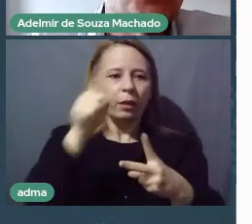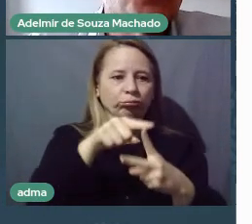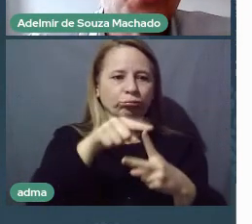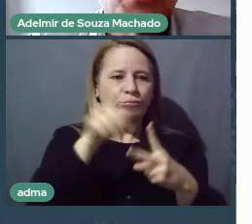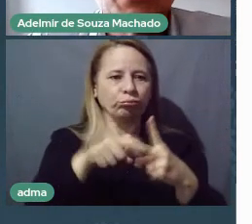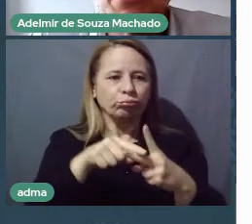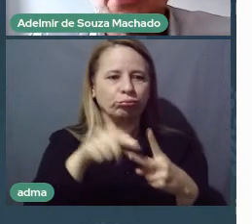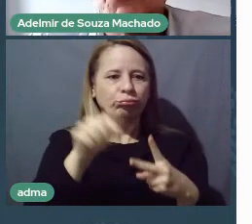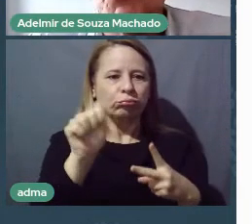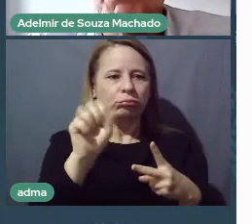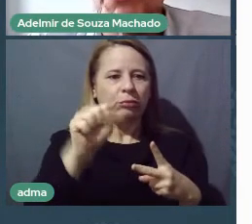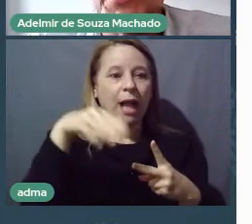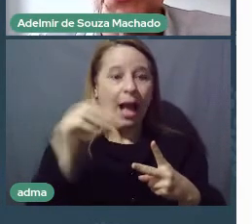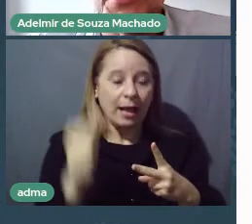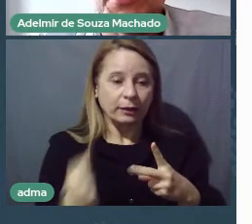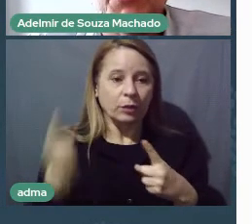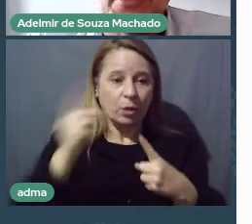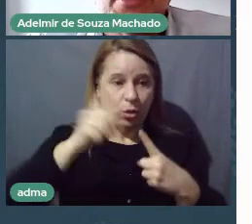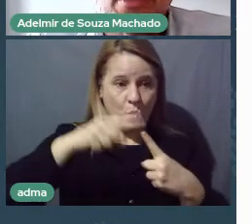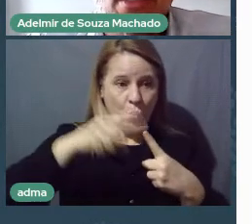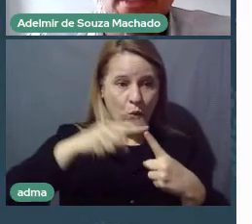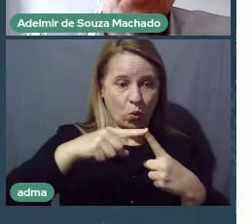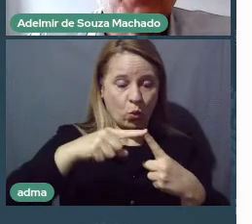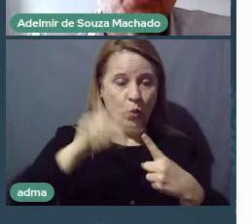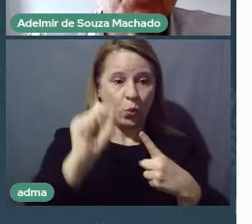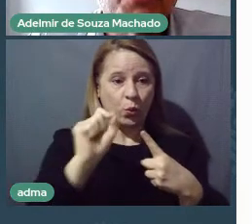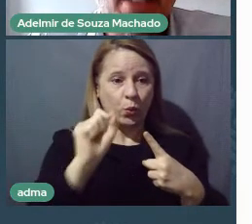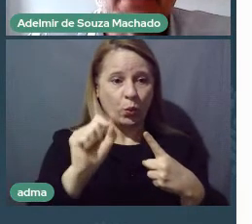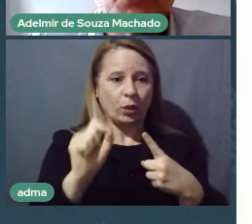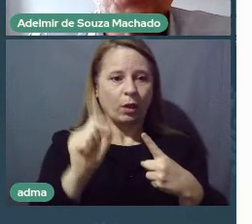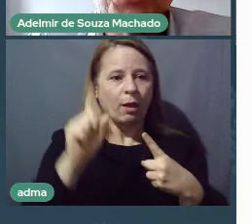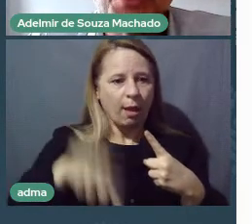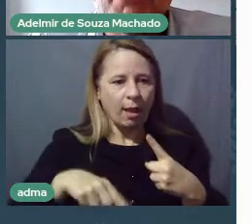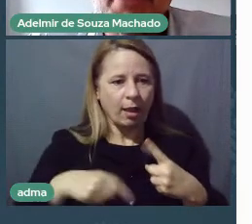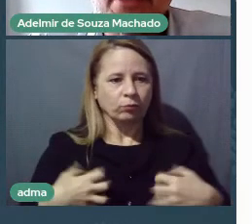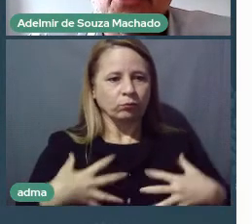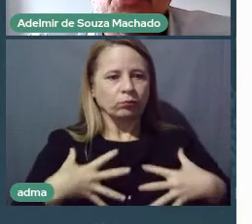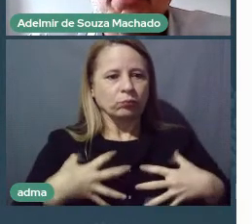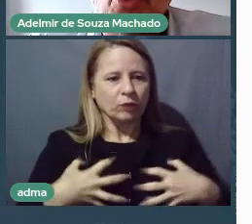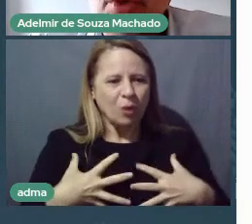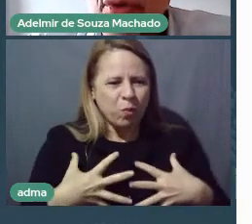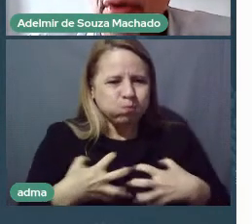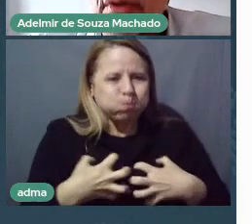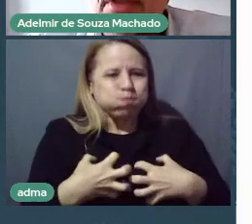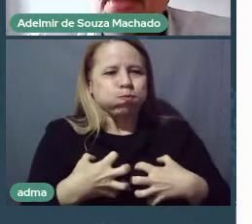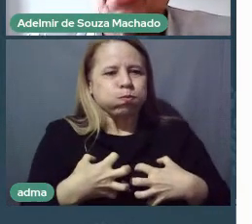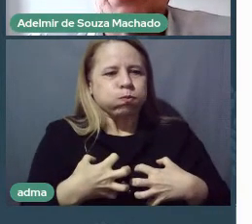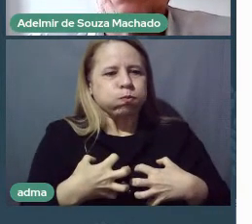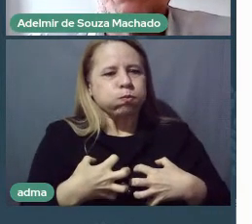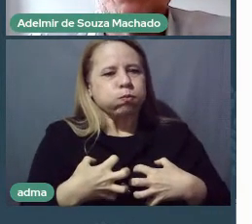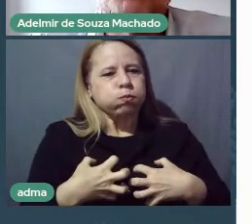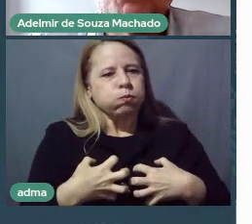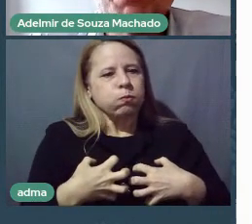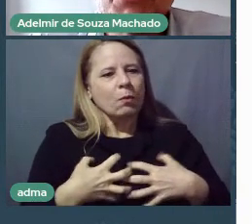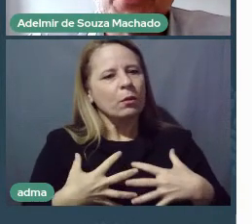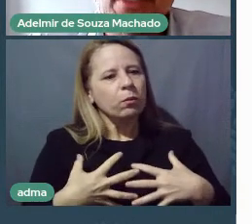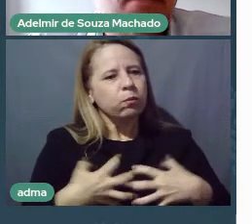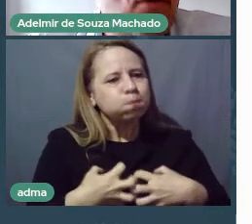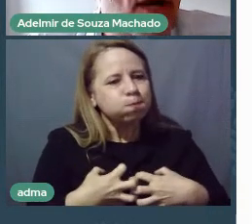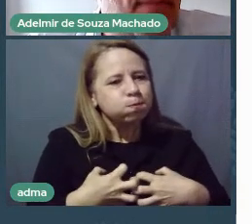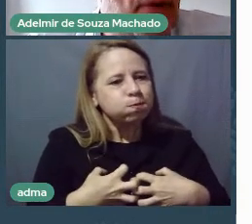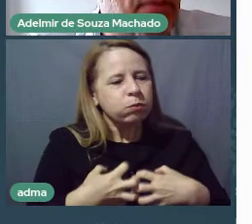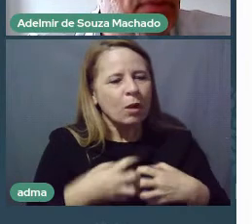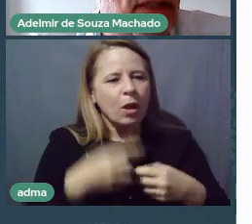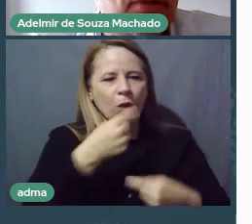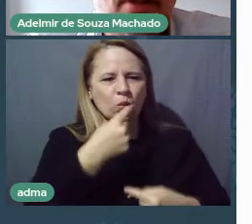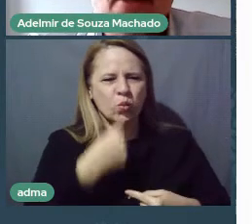asma. Um, que é um componente que é o broncoespasmo, o fechamento do brônquio, que é o tubinho que